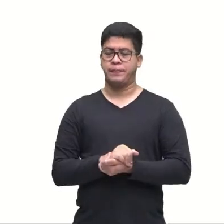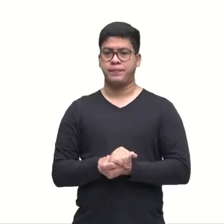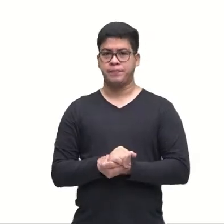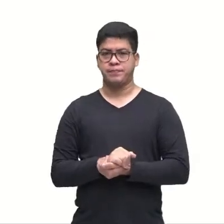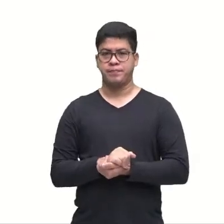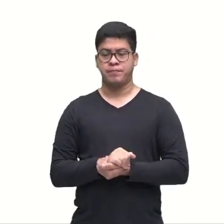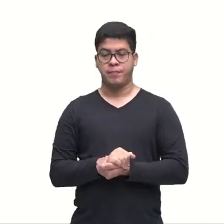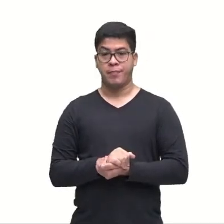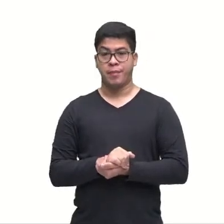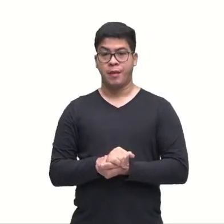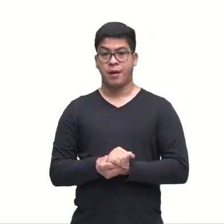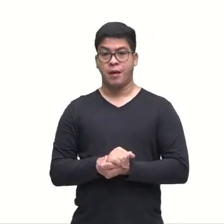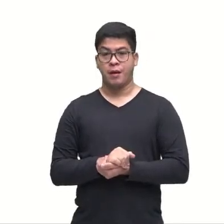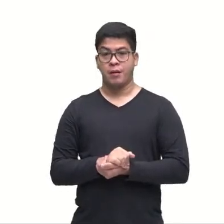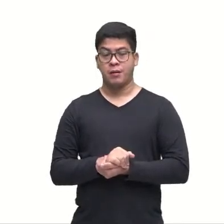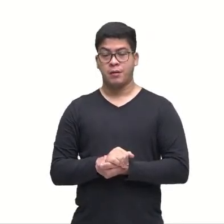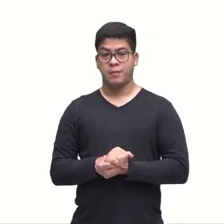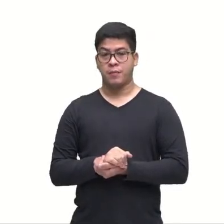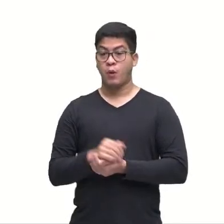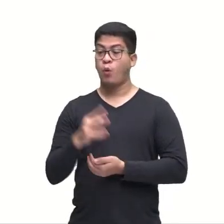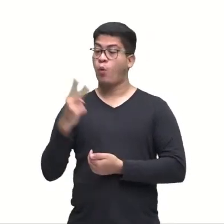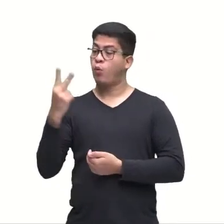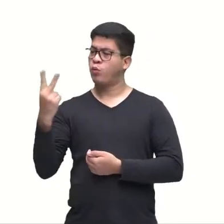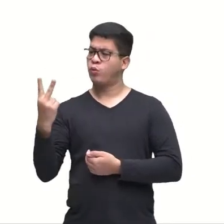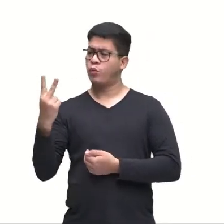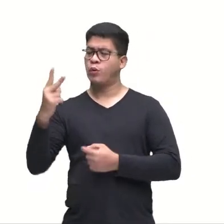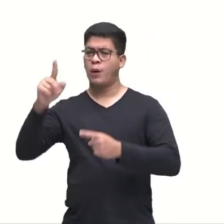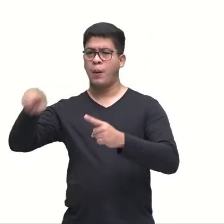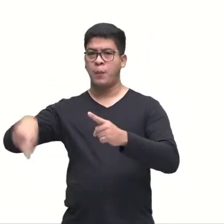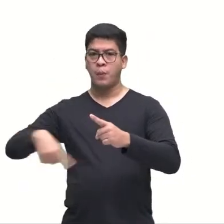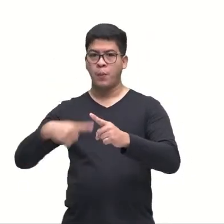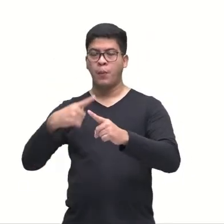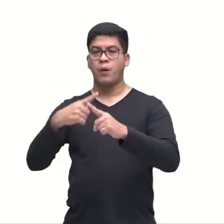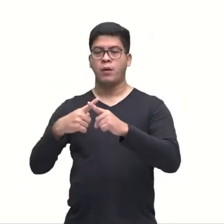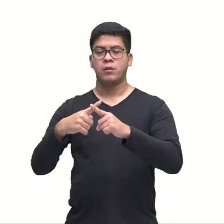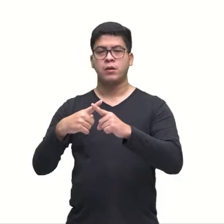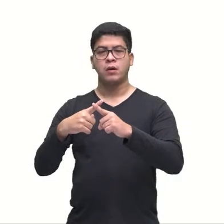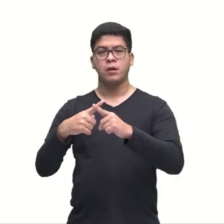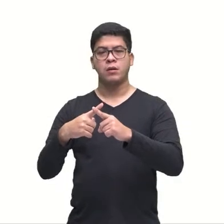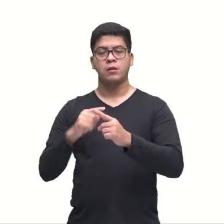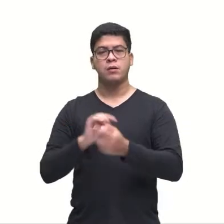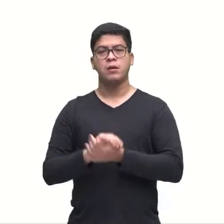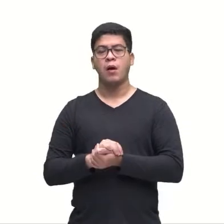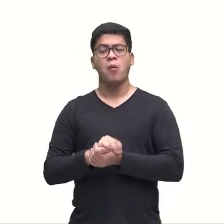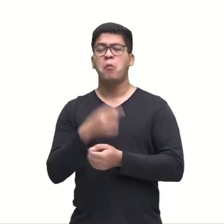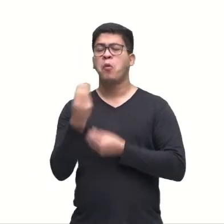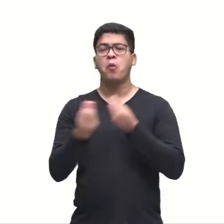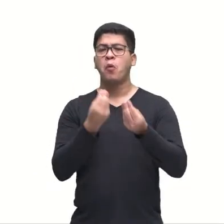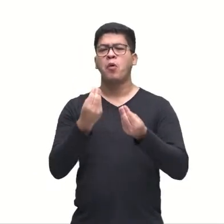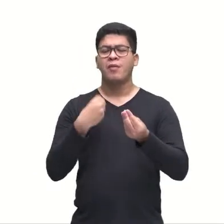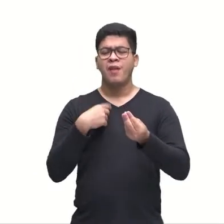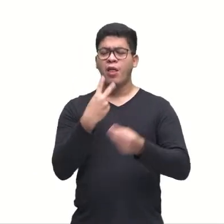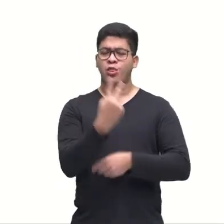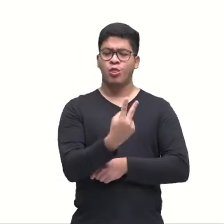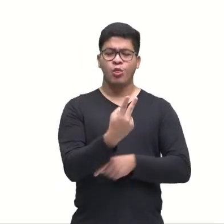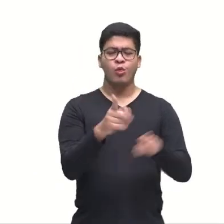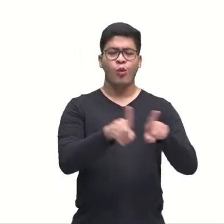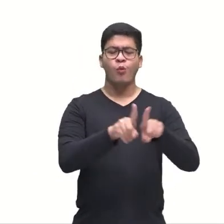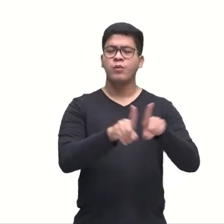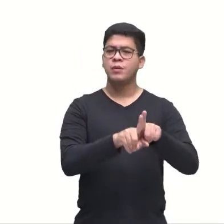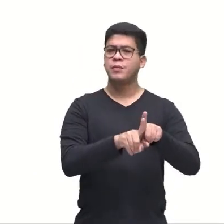Pega esse próximo 2 aqui e multiplica também. Só que se você multiplicar 2 vezes 1, né, vai dar o próprio 2. Então, você